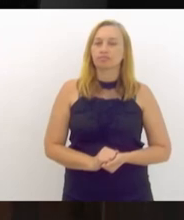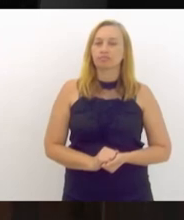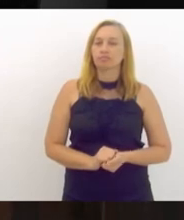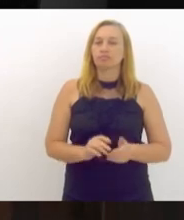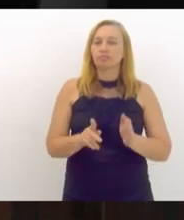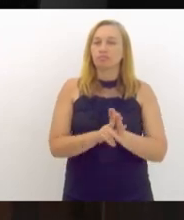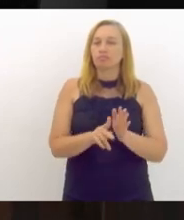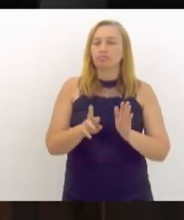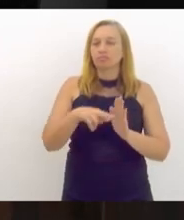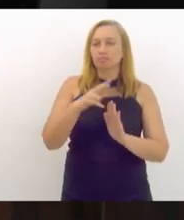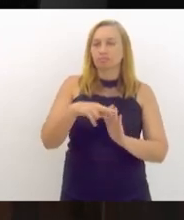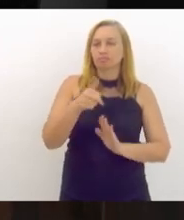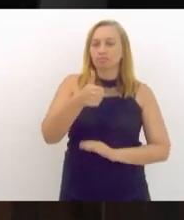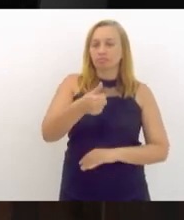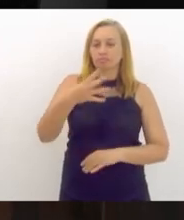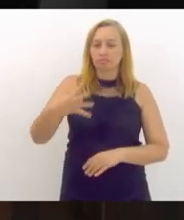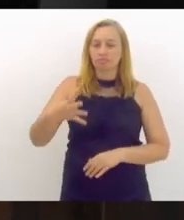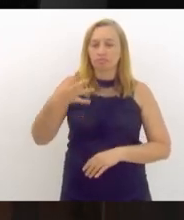Projeto de resolução